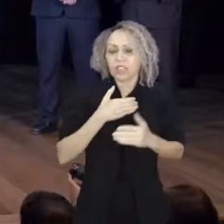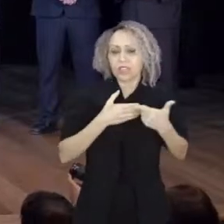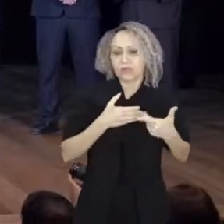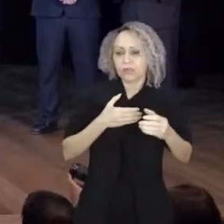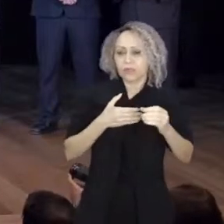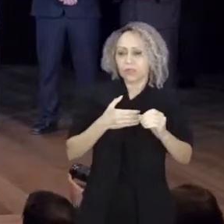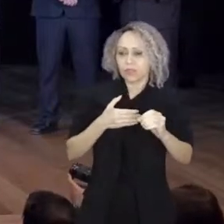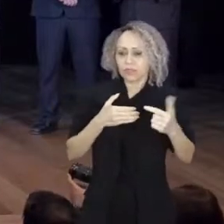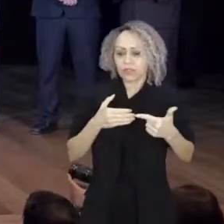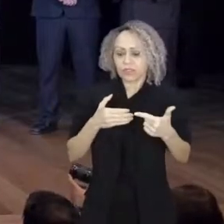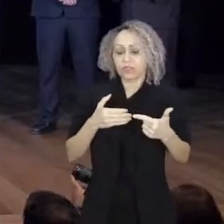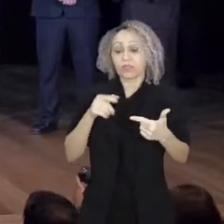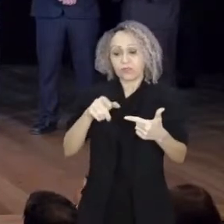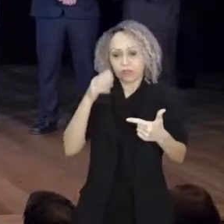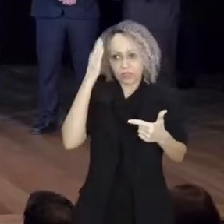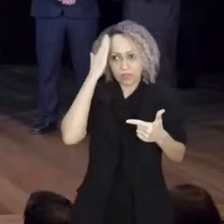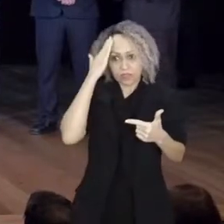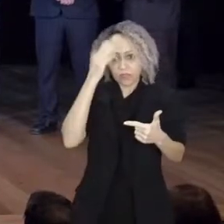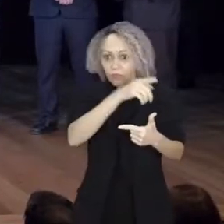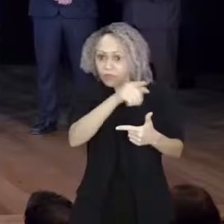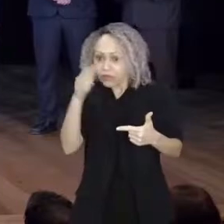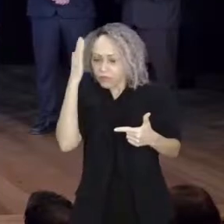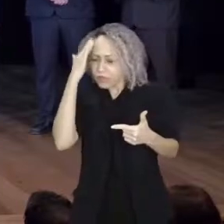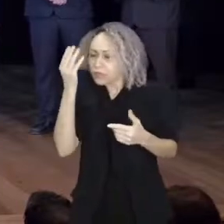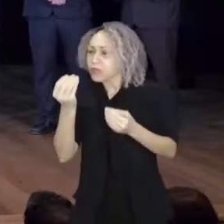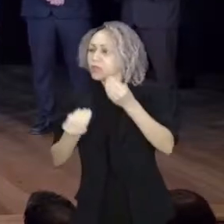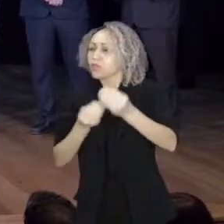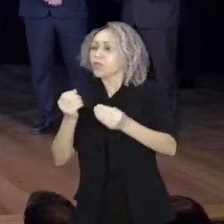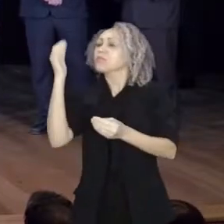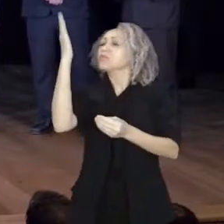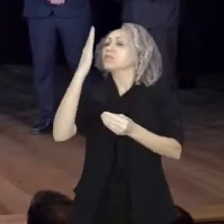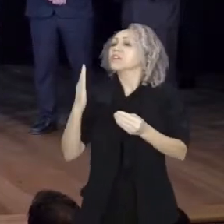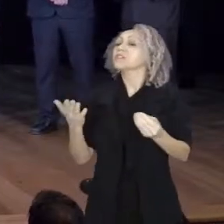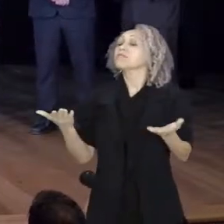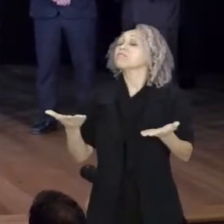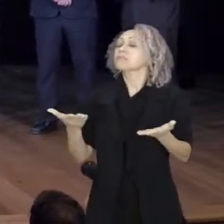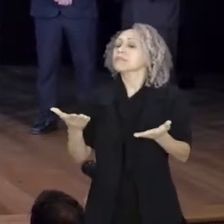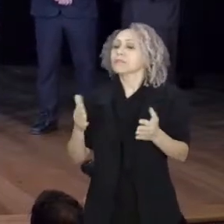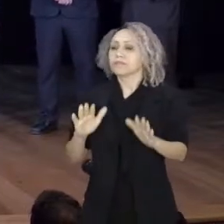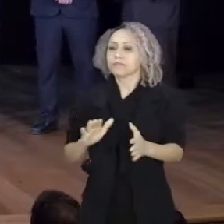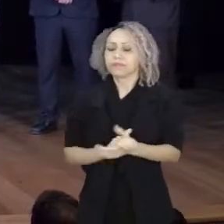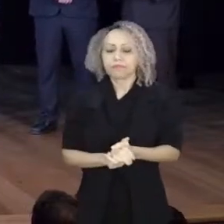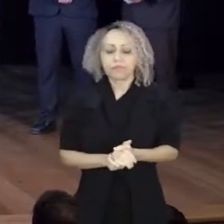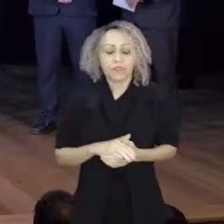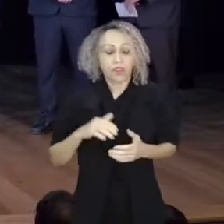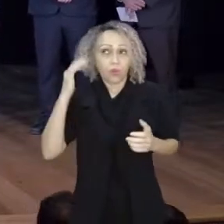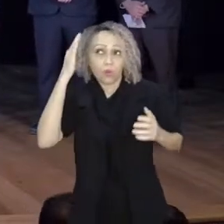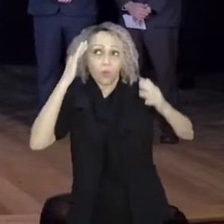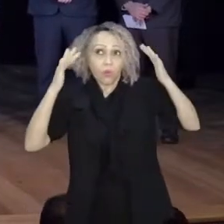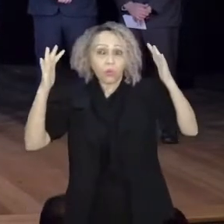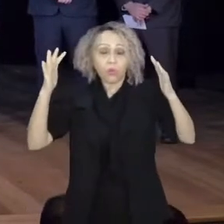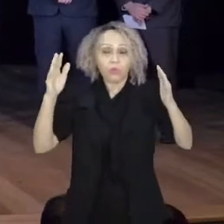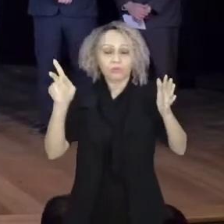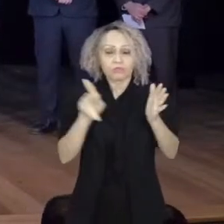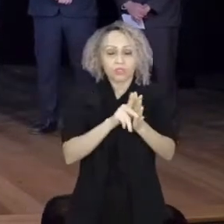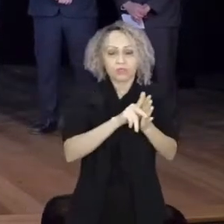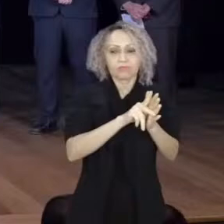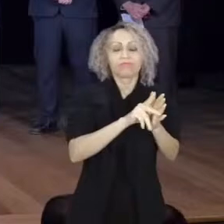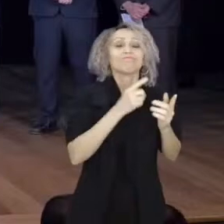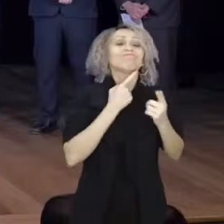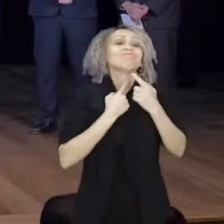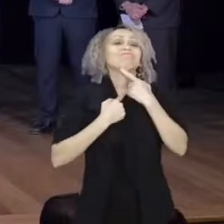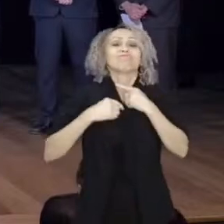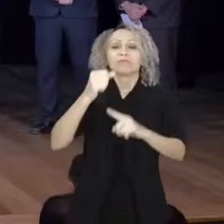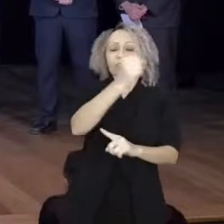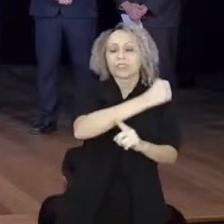recuperar aquilo que é o sonho da sociedade brasileira. Eu sei que houve uma pesquisa que disse